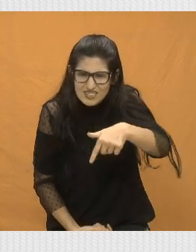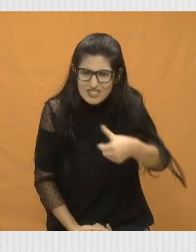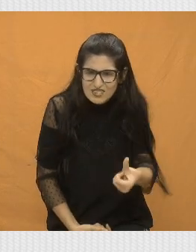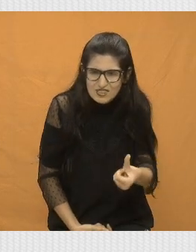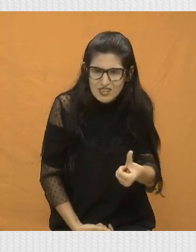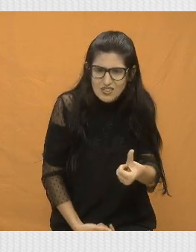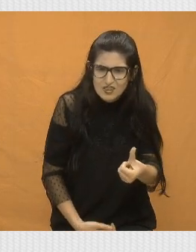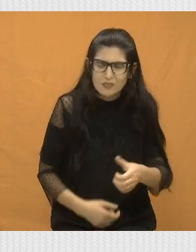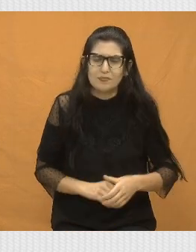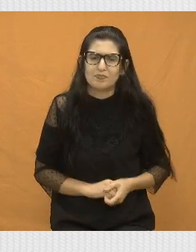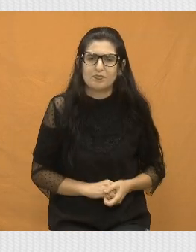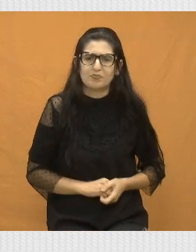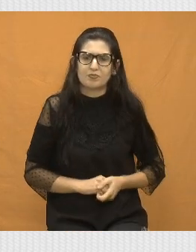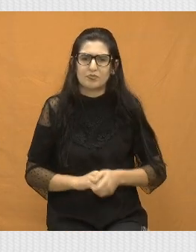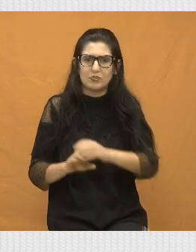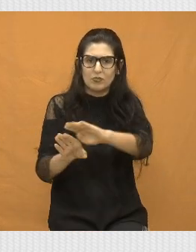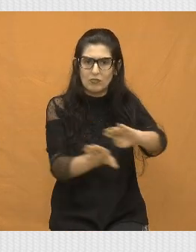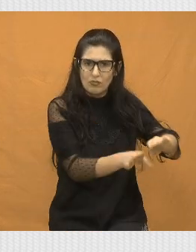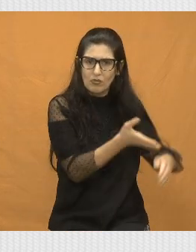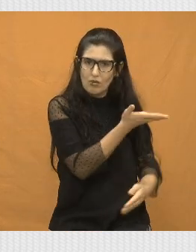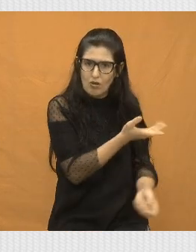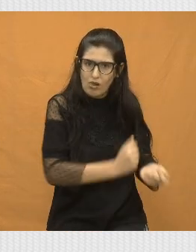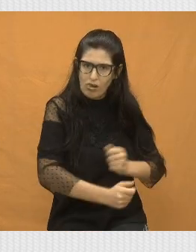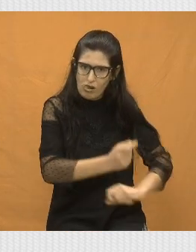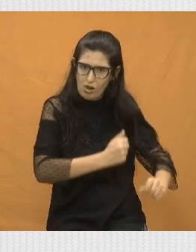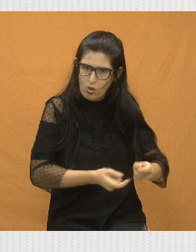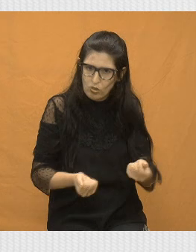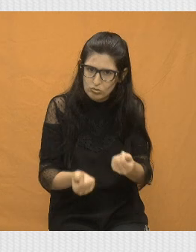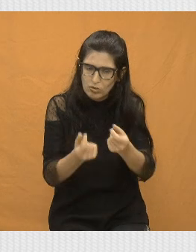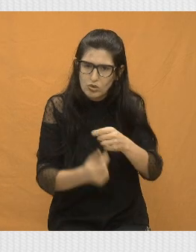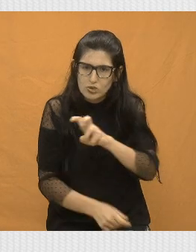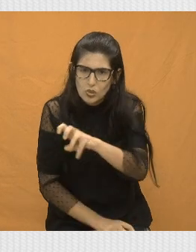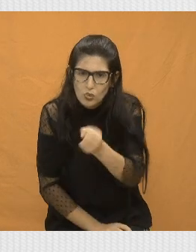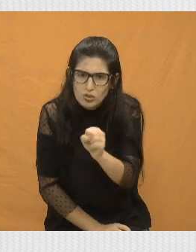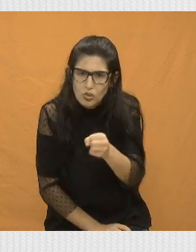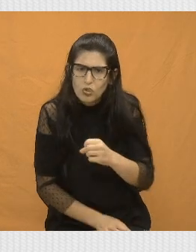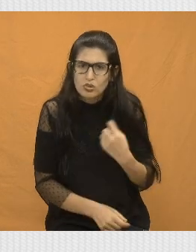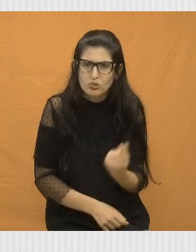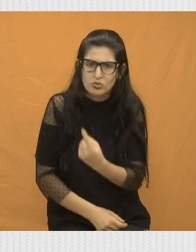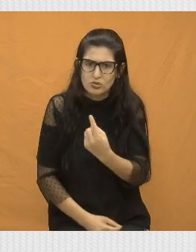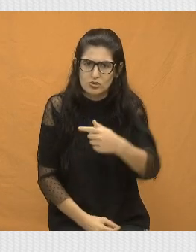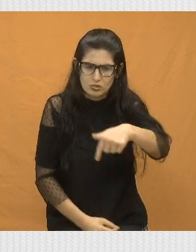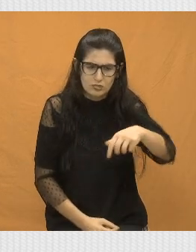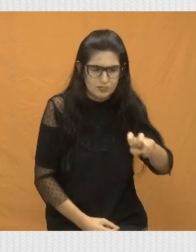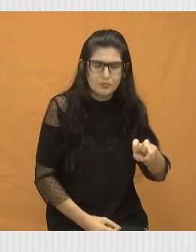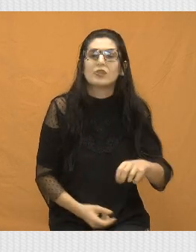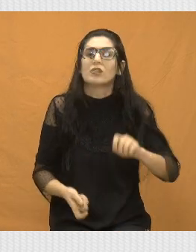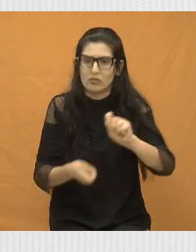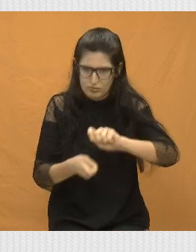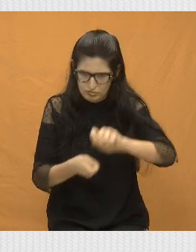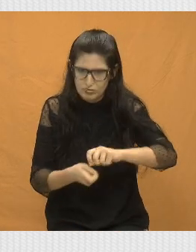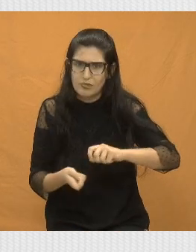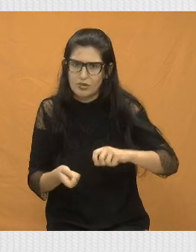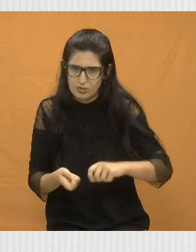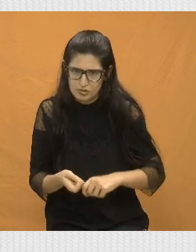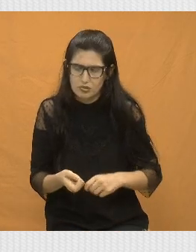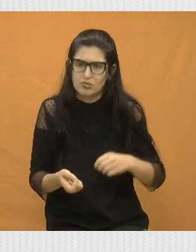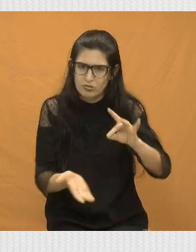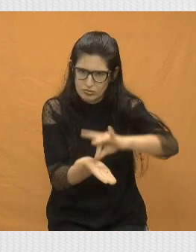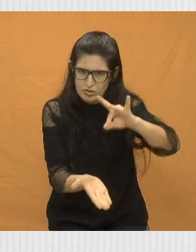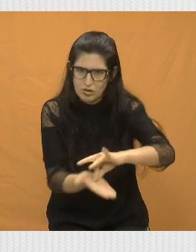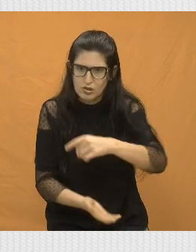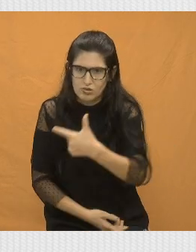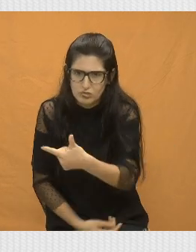Intra-orçamentário, 58 milhões 175 e realizado 20 milhões 109, que